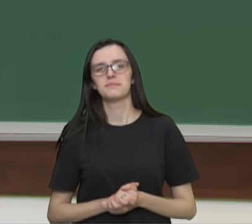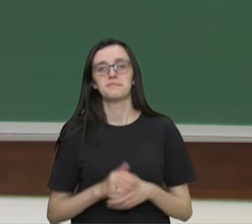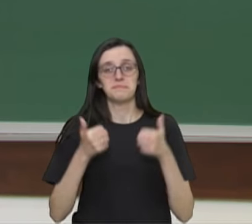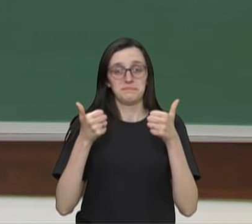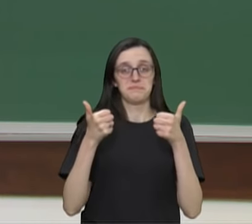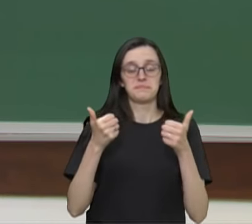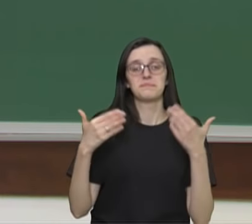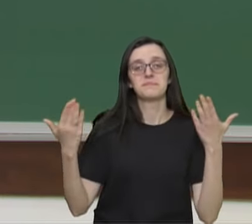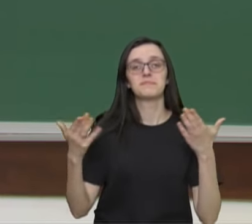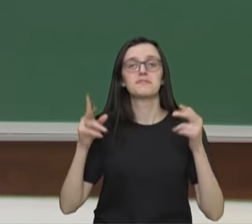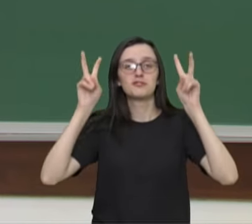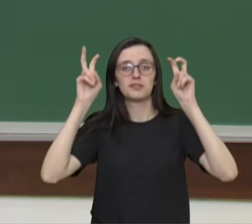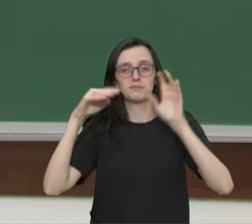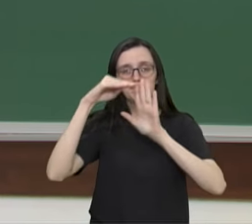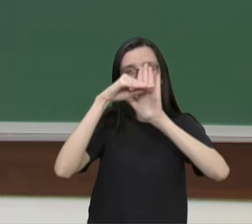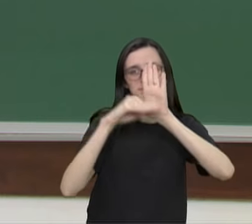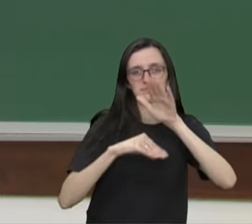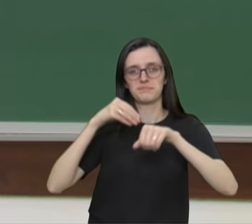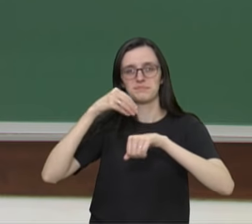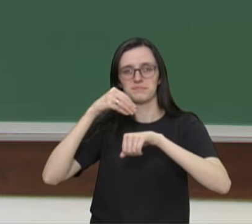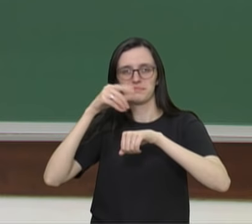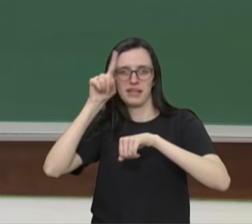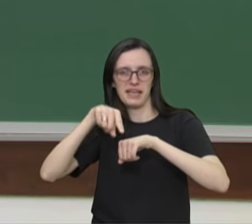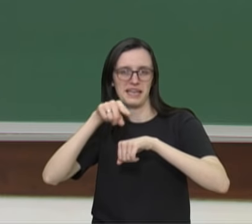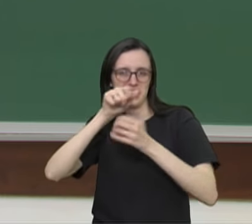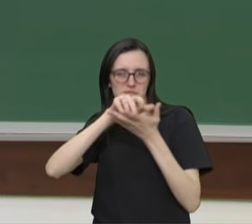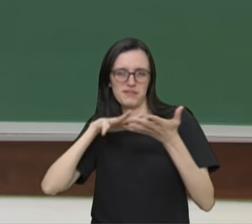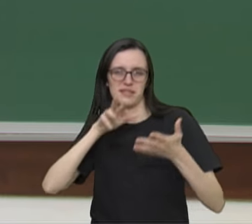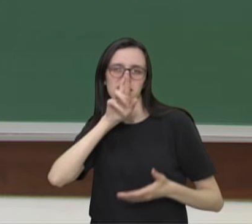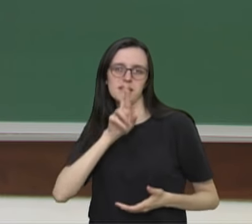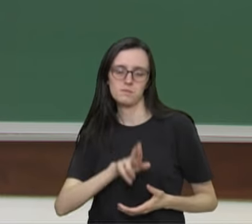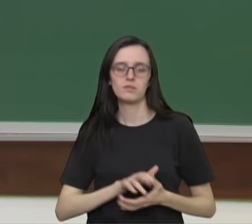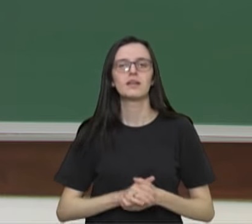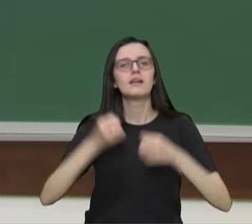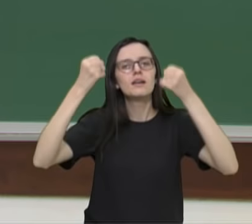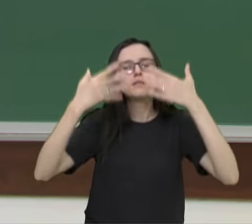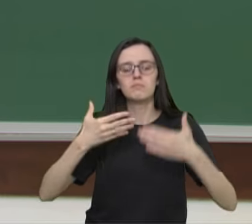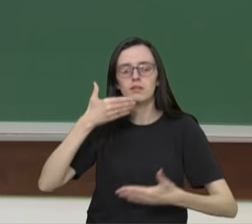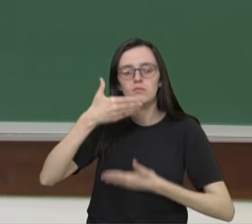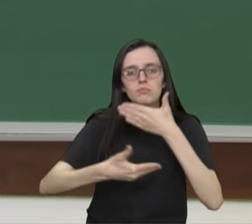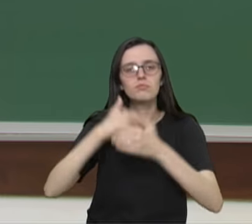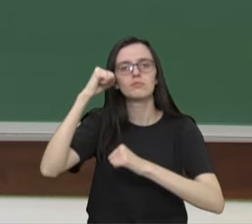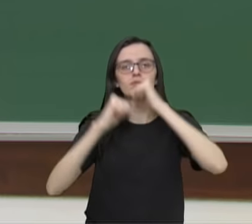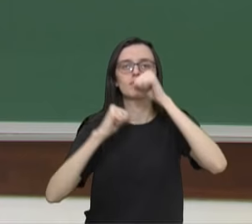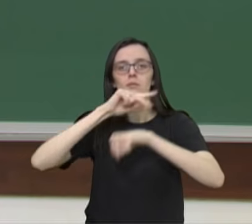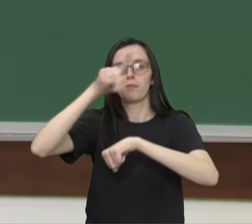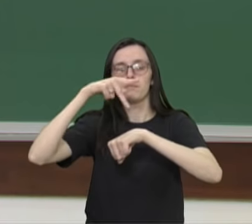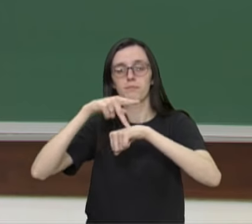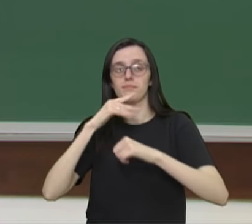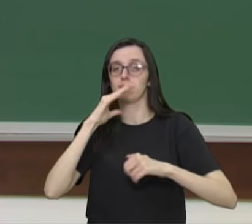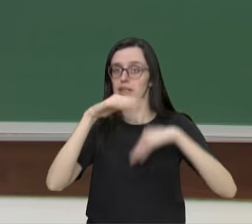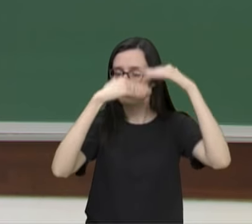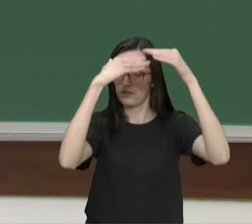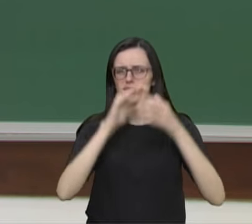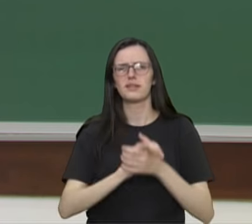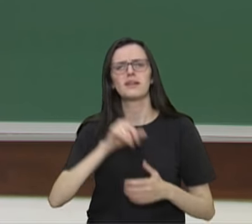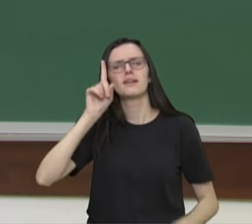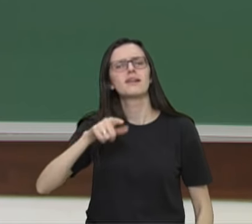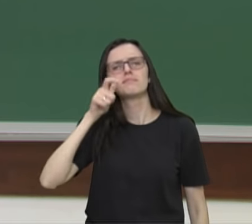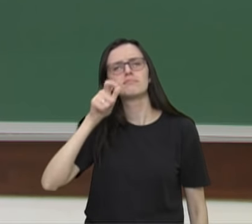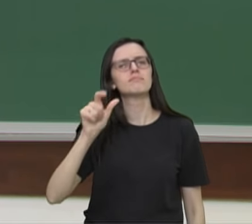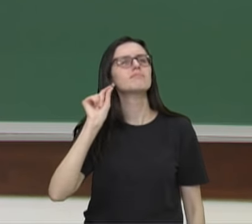e com relação a essa lista de exercícios primeira questão descreva o processo de industrialização nos países desenvolvidos que